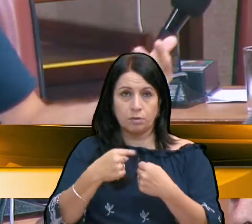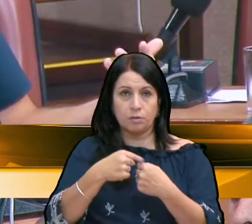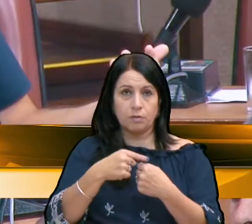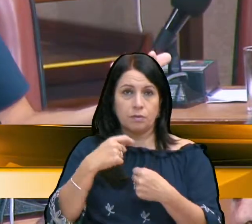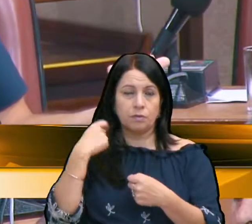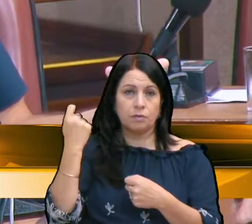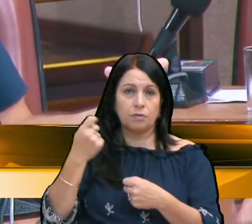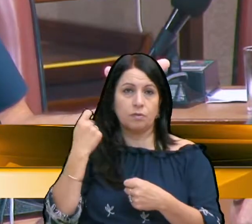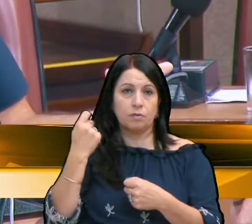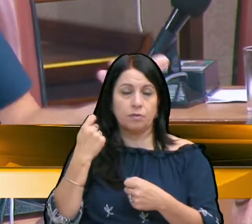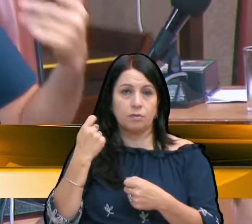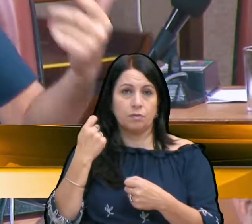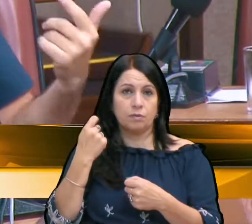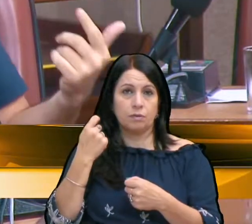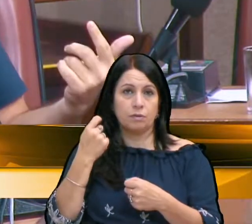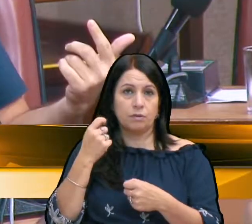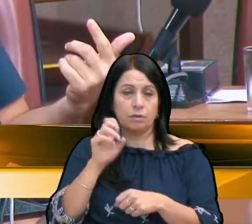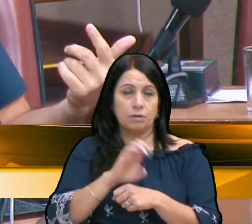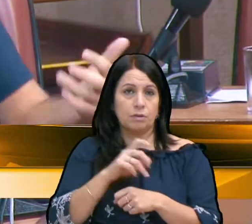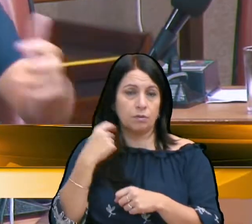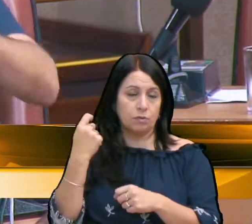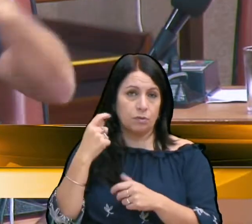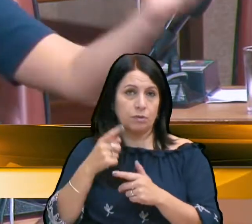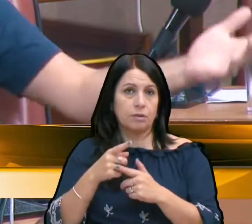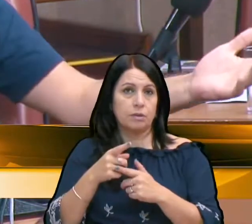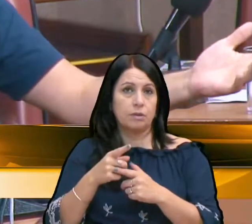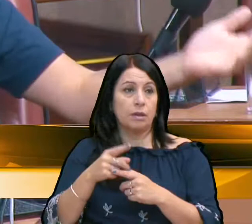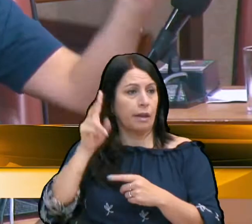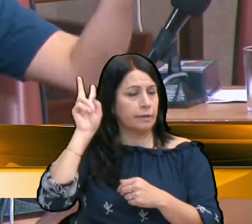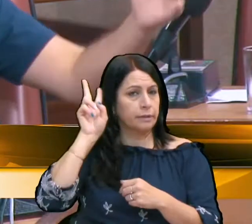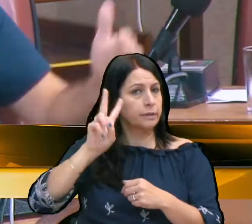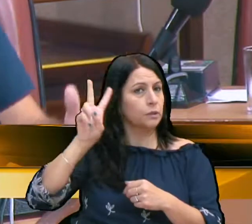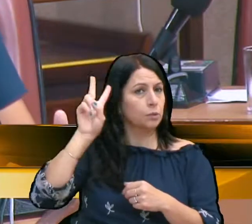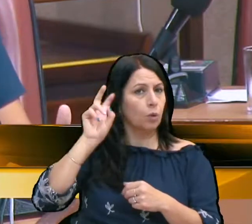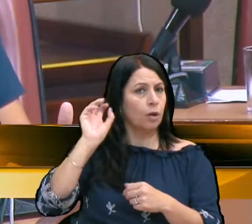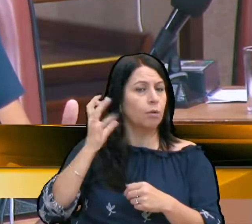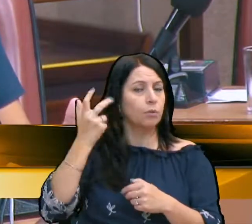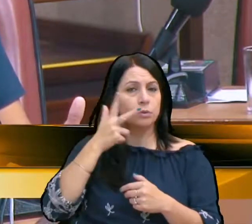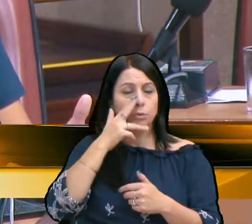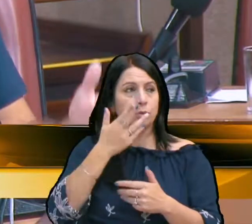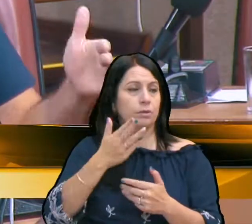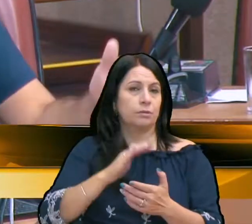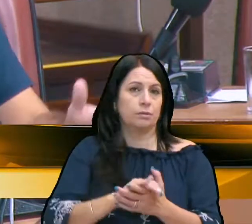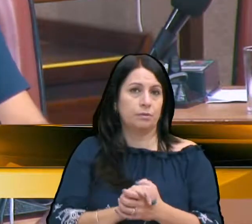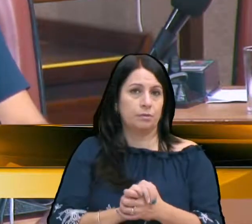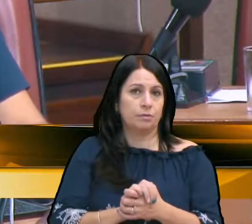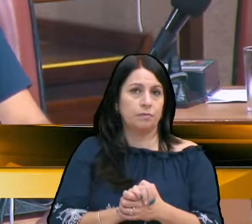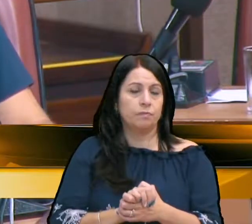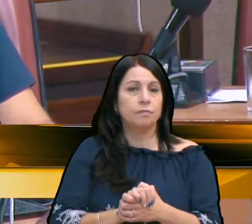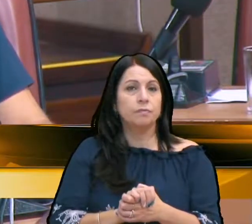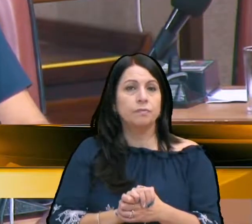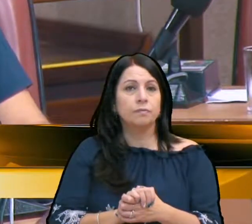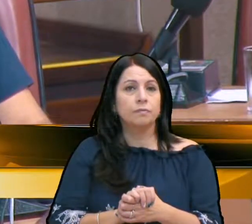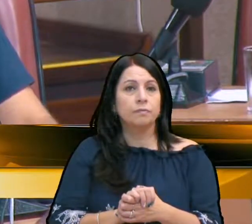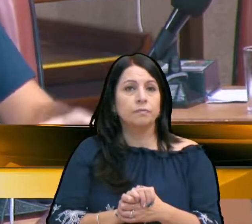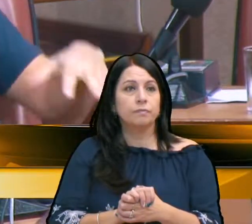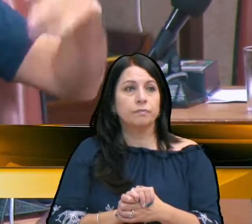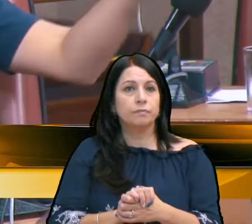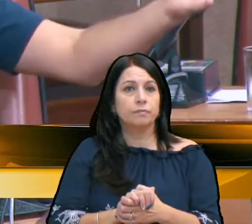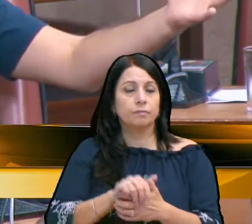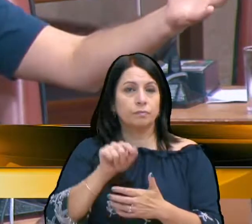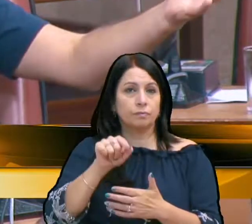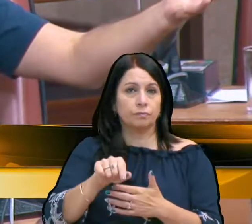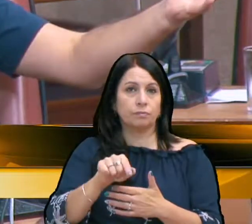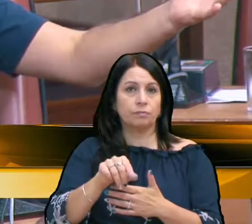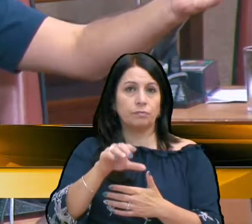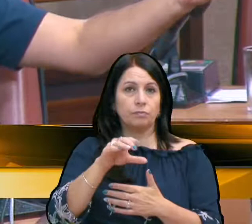do Rio Grande do Sul, do estado do Rio Grande do Sul, que na história aconteceu uma situação como essa. Né? Aqui, só